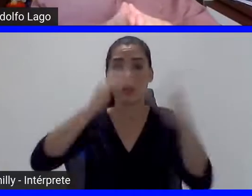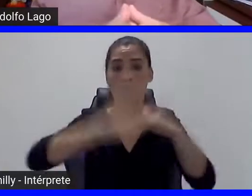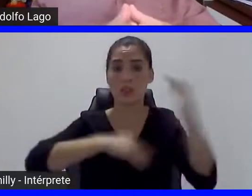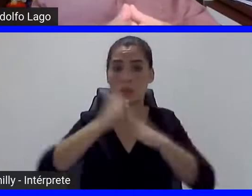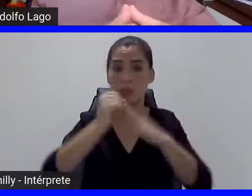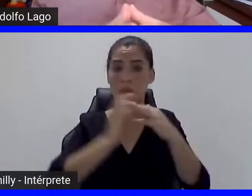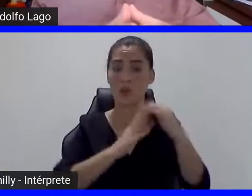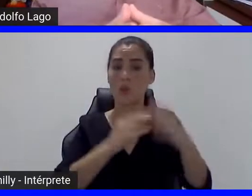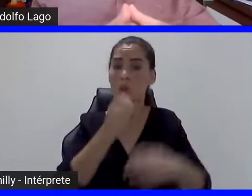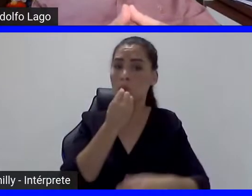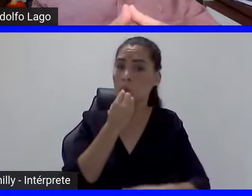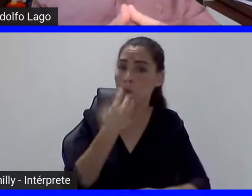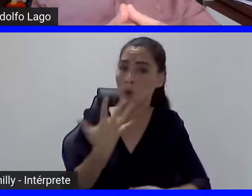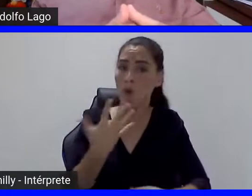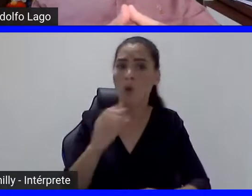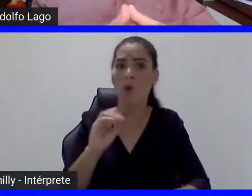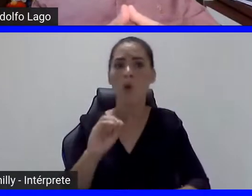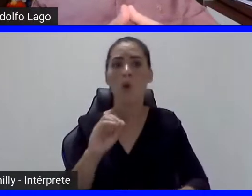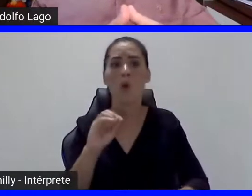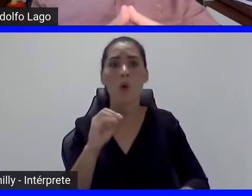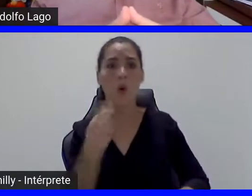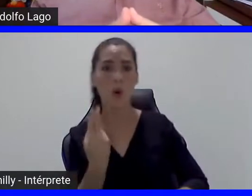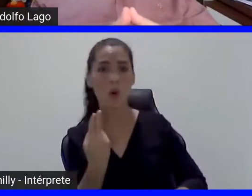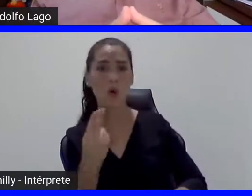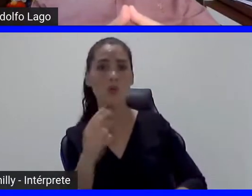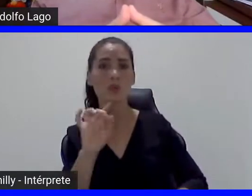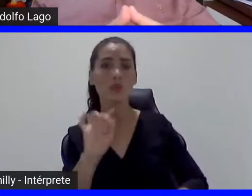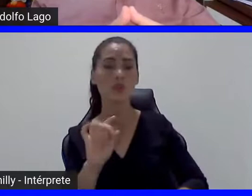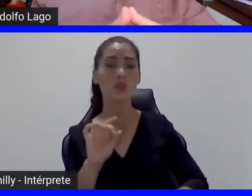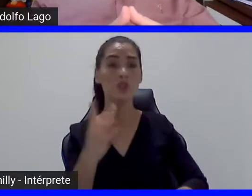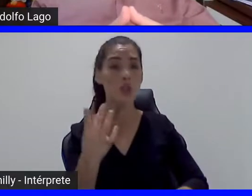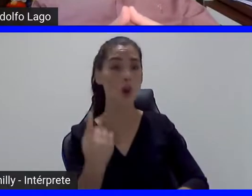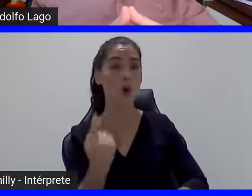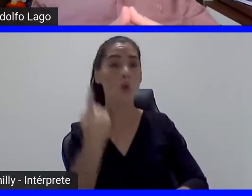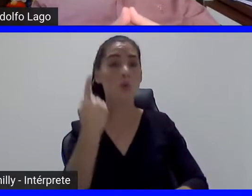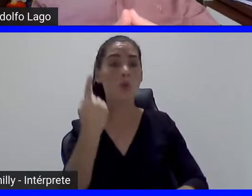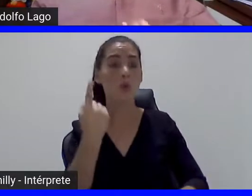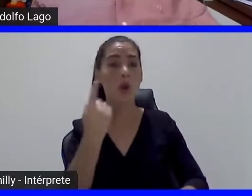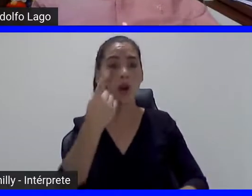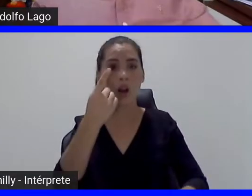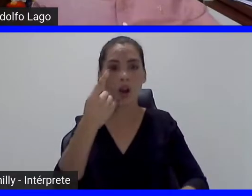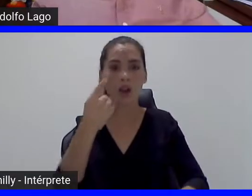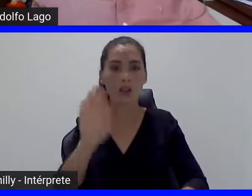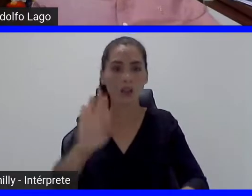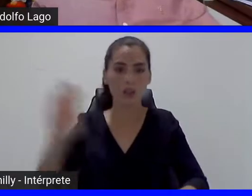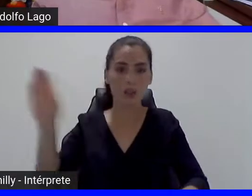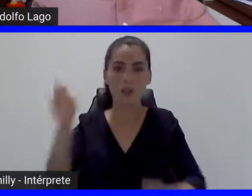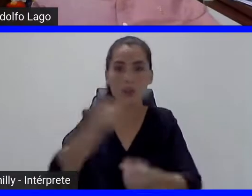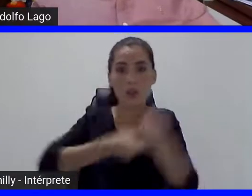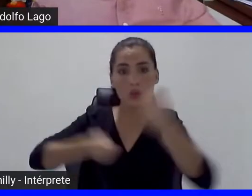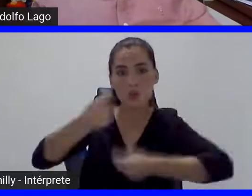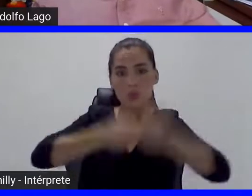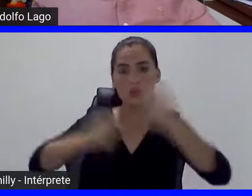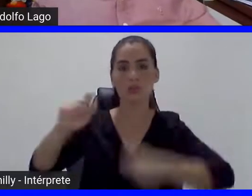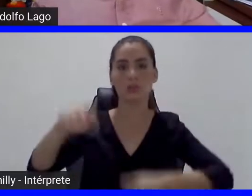ser apenas uma peça para negociar mais adiante alguma posição em alguma aliança? Bom,